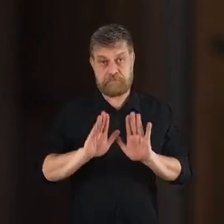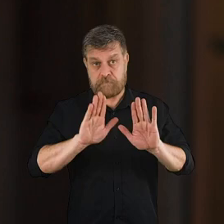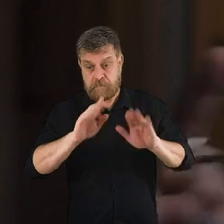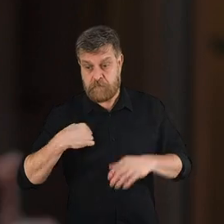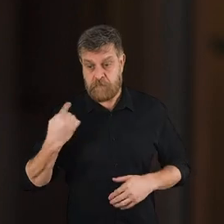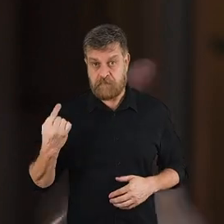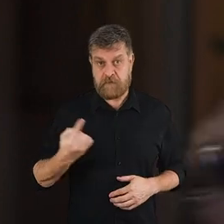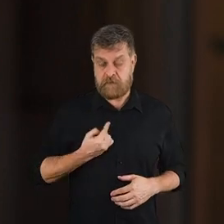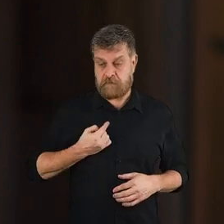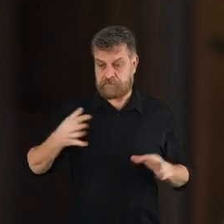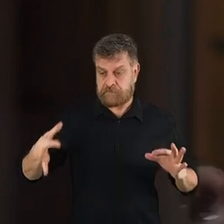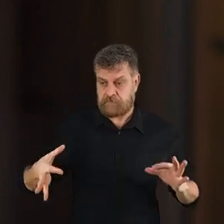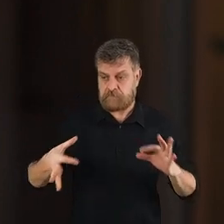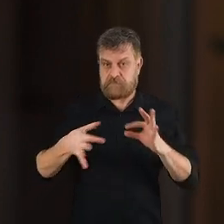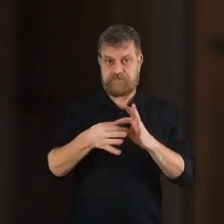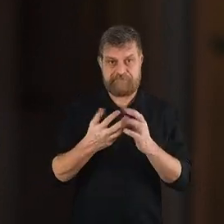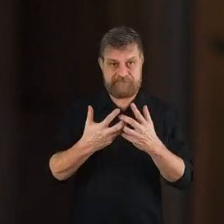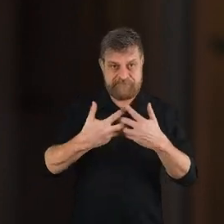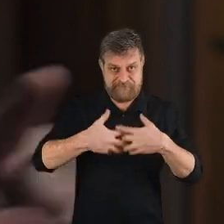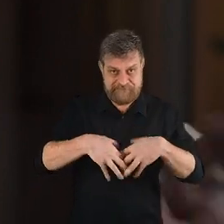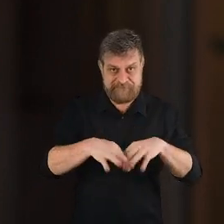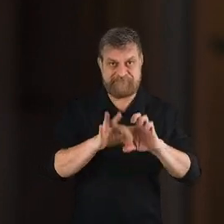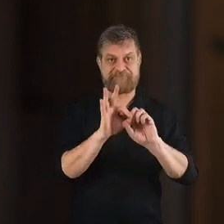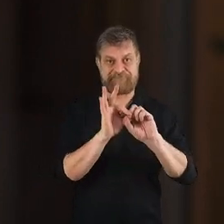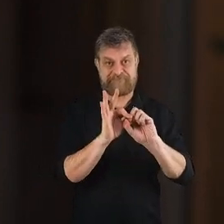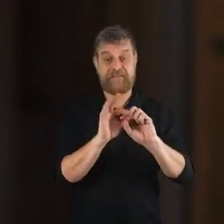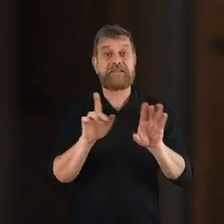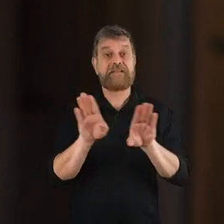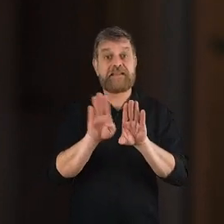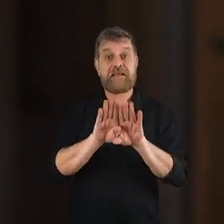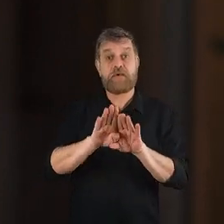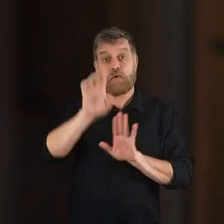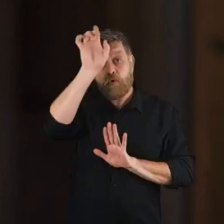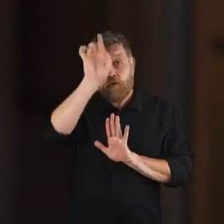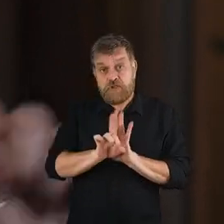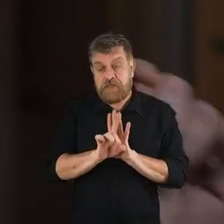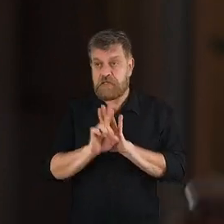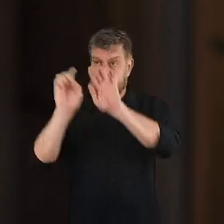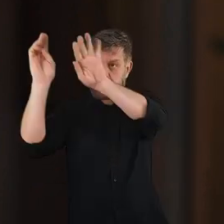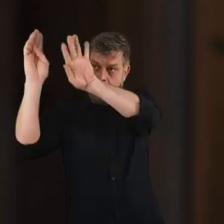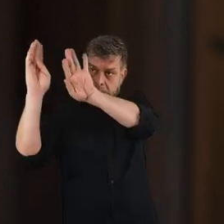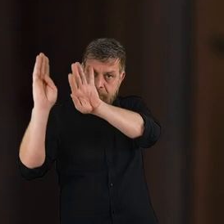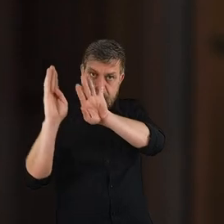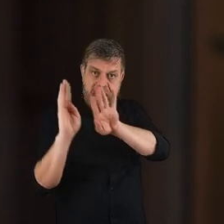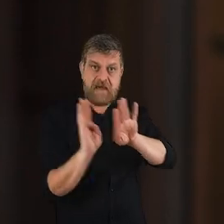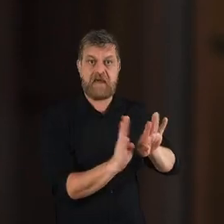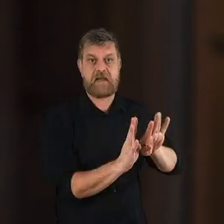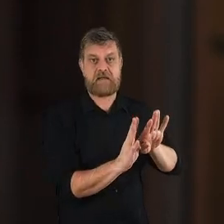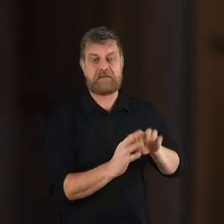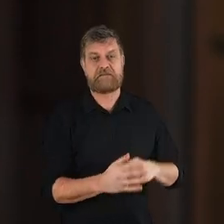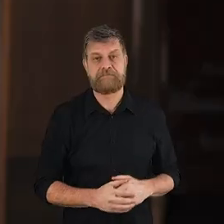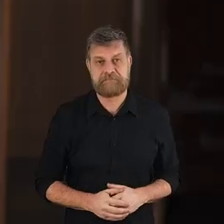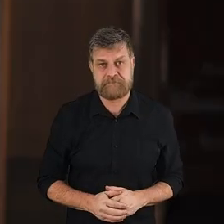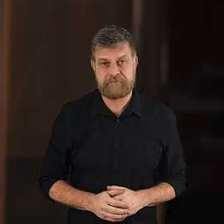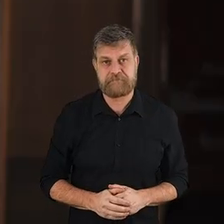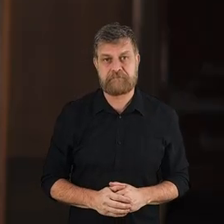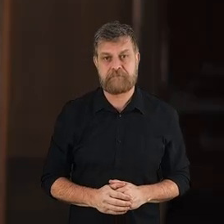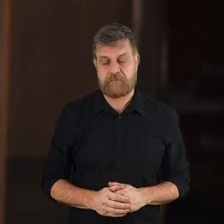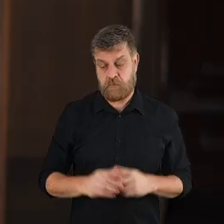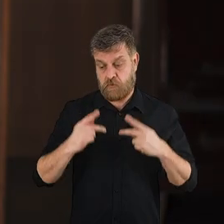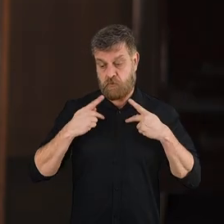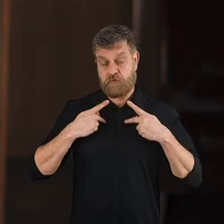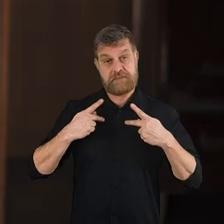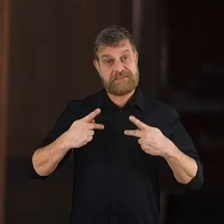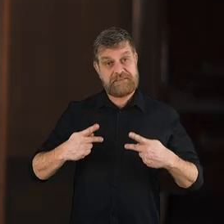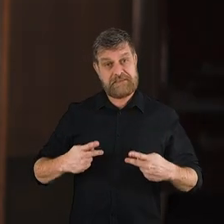da junção desses dois direitos é que vem o direito a migrar, é que se constrói o direito a migrar, tá? O ser